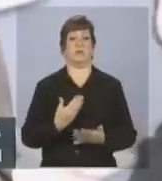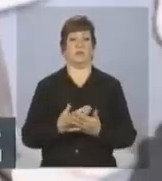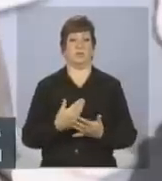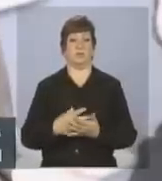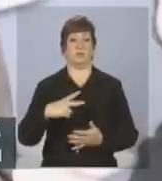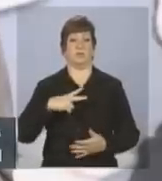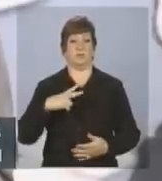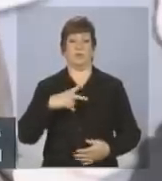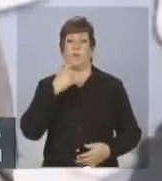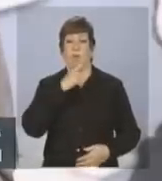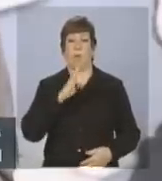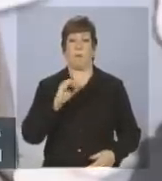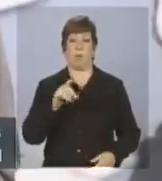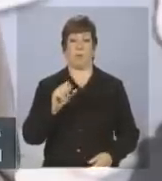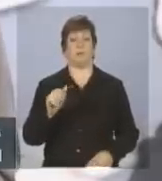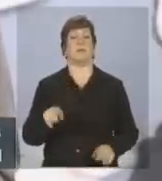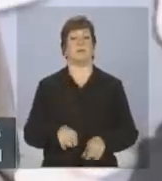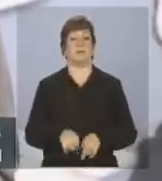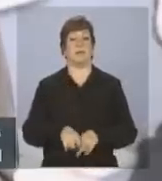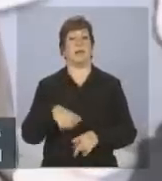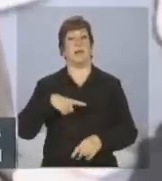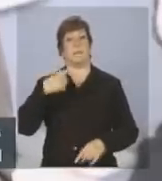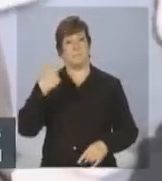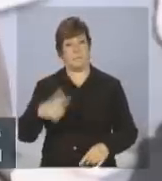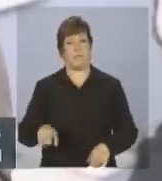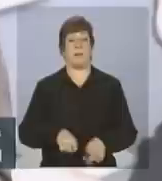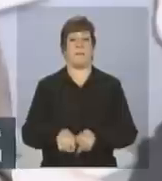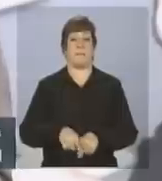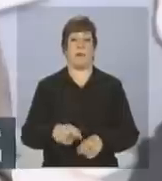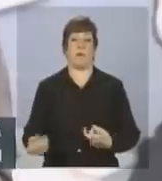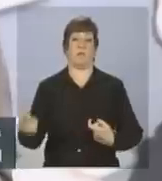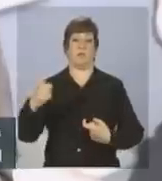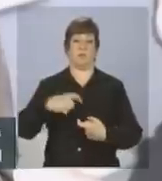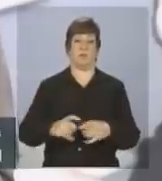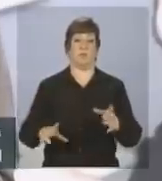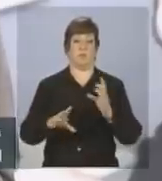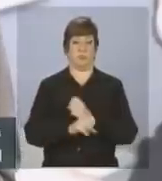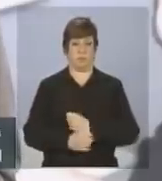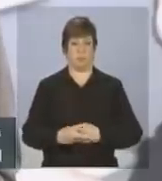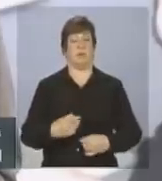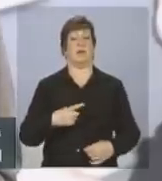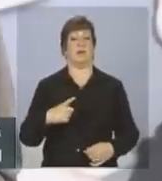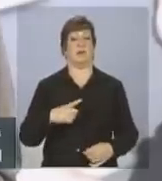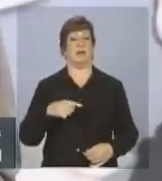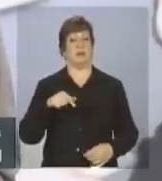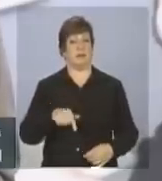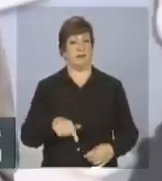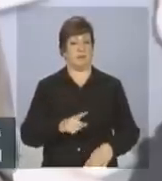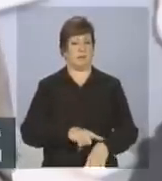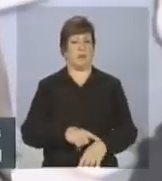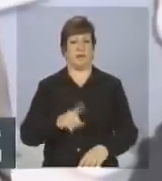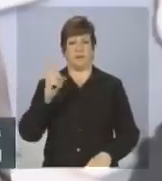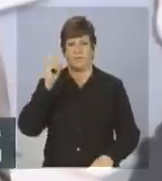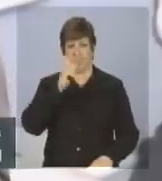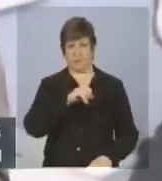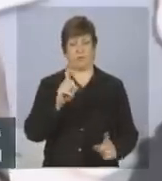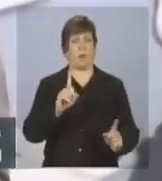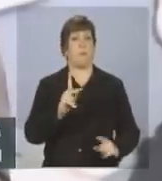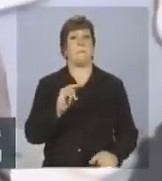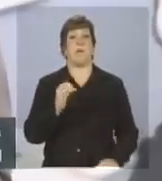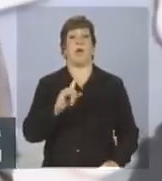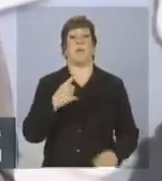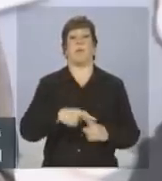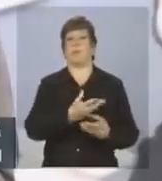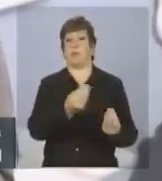com tudo isso, houve a chegada de mais um irmão. Foi um período difícil, não foi pior por causa do amparo dos